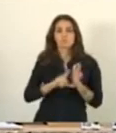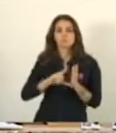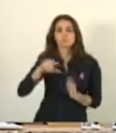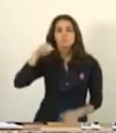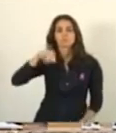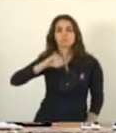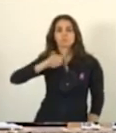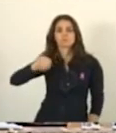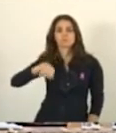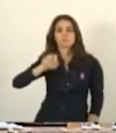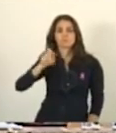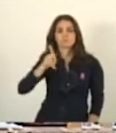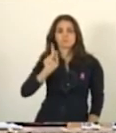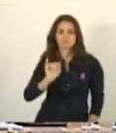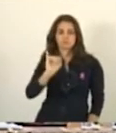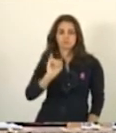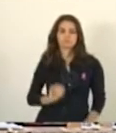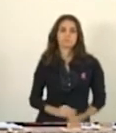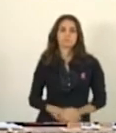não.